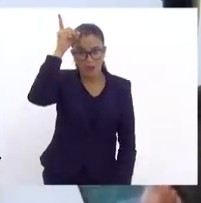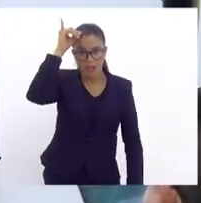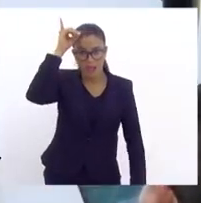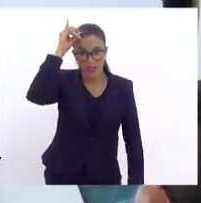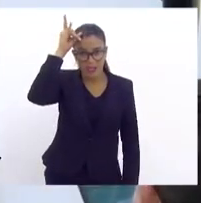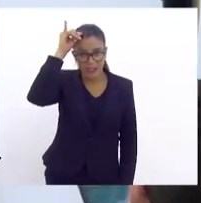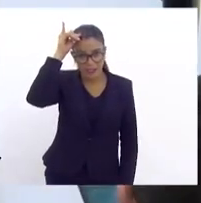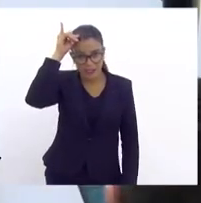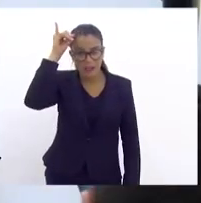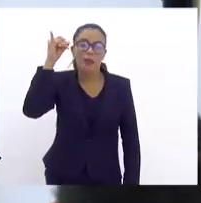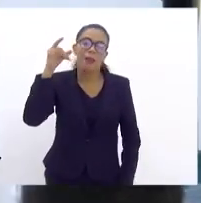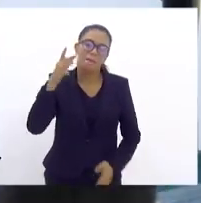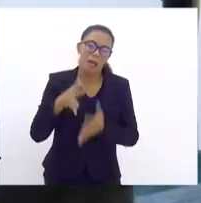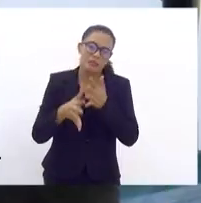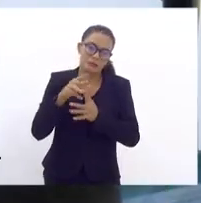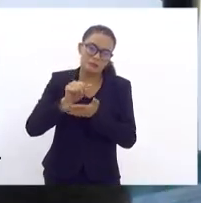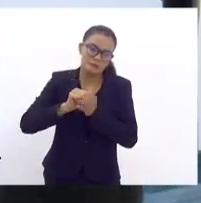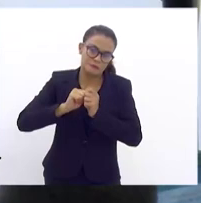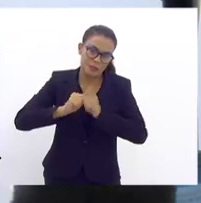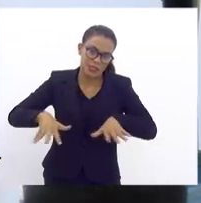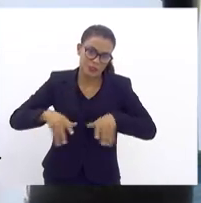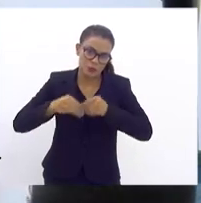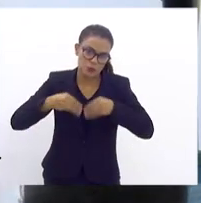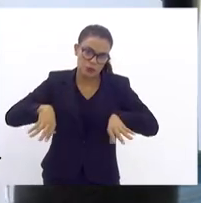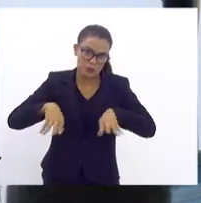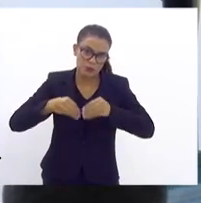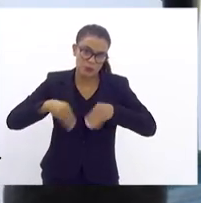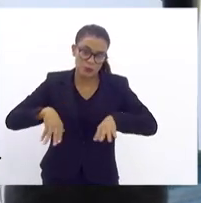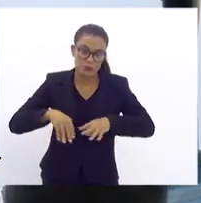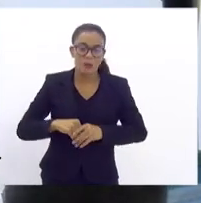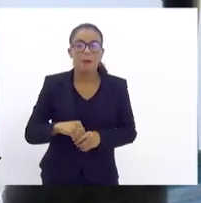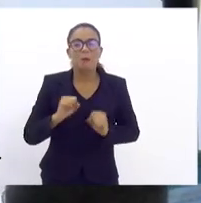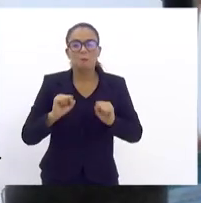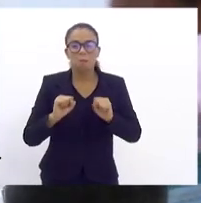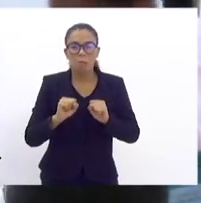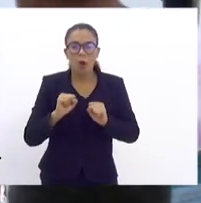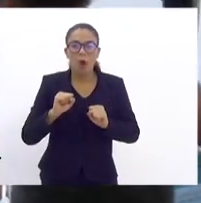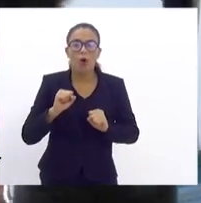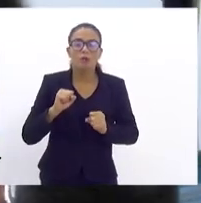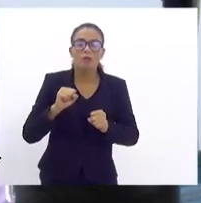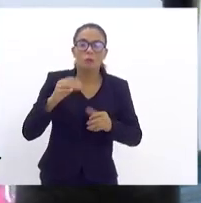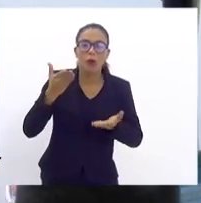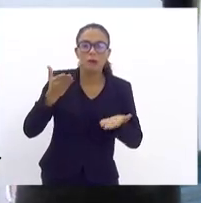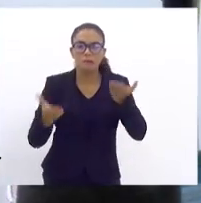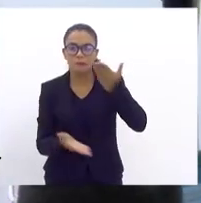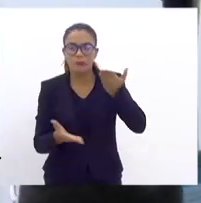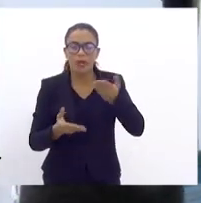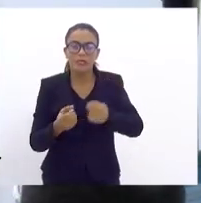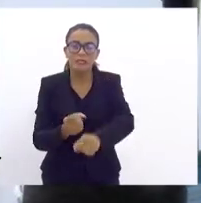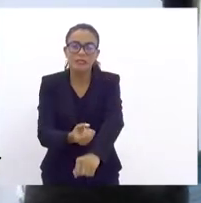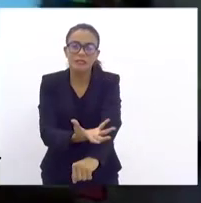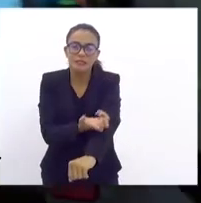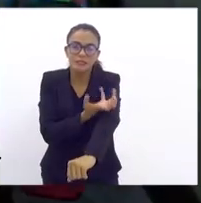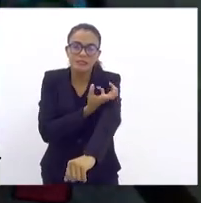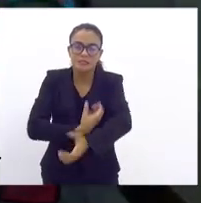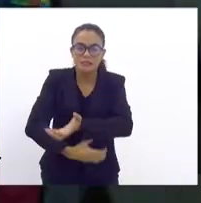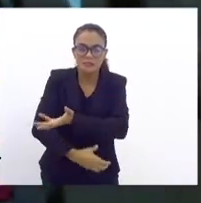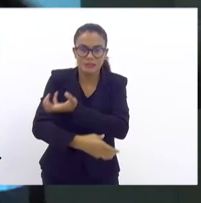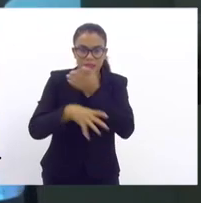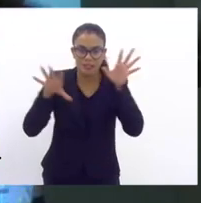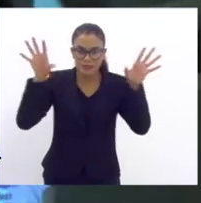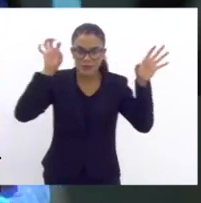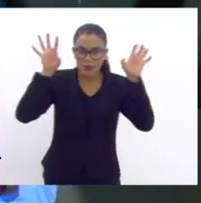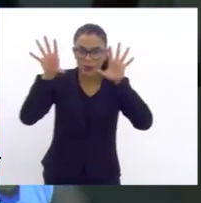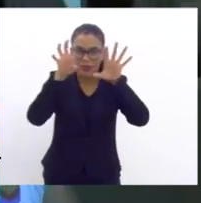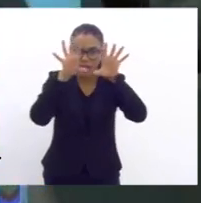vou ter mais prejuízo também posso ter uma uma desordem sensorial vou ter outro prejuízo eu